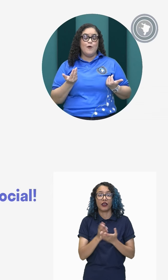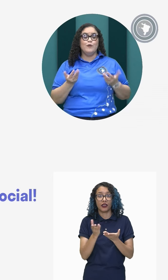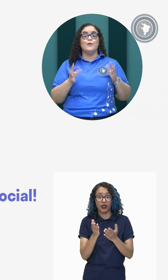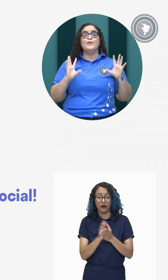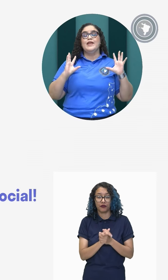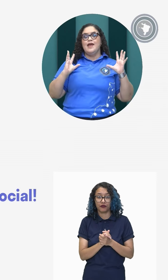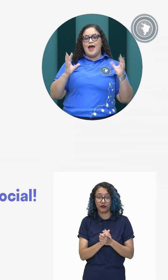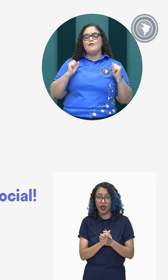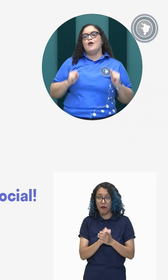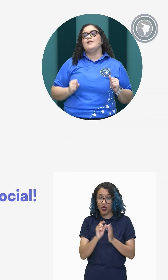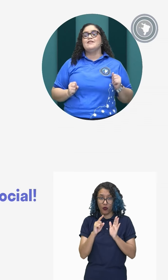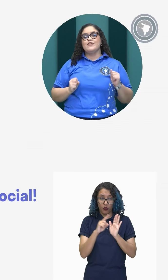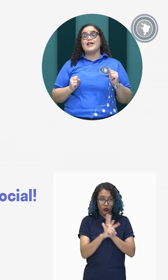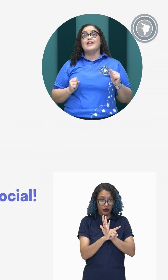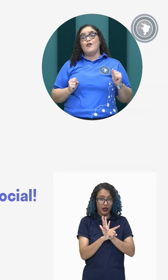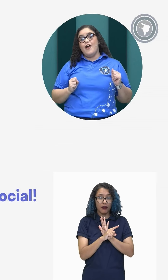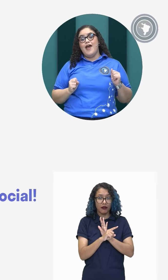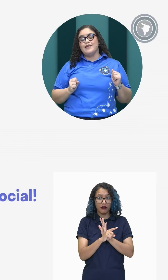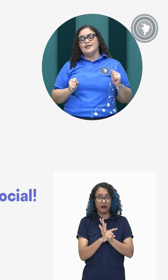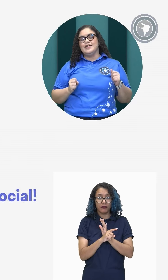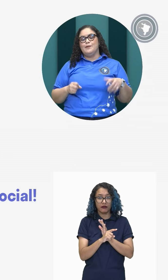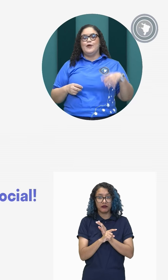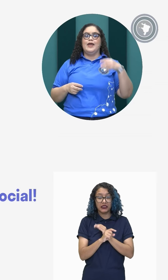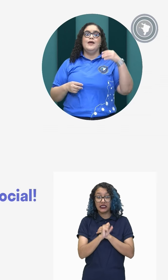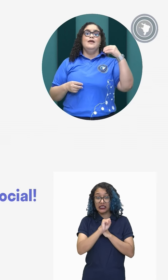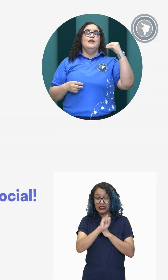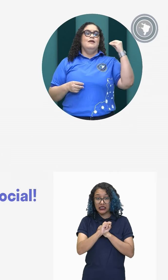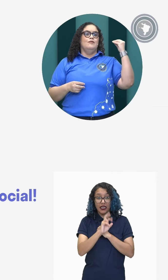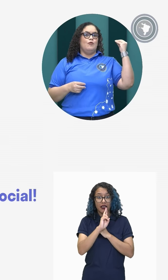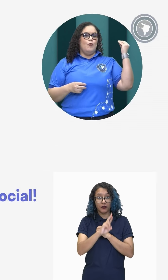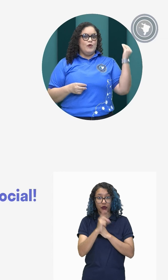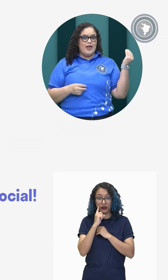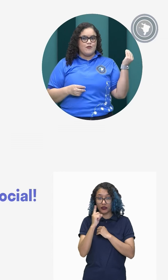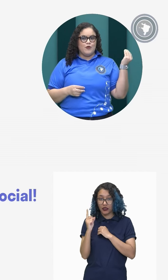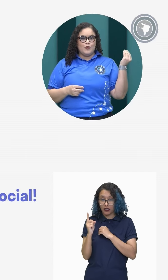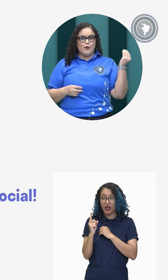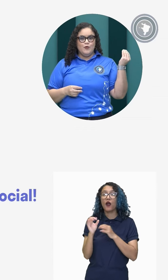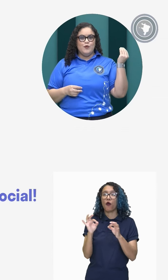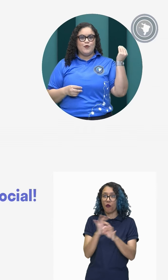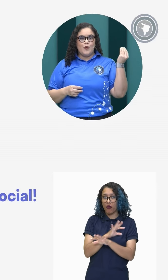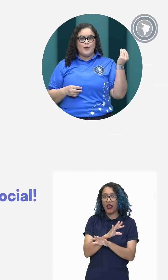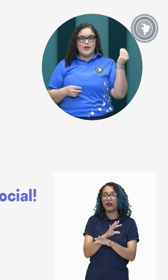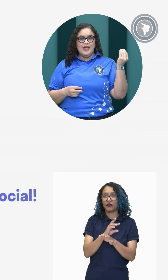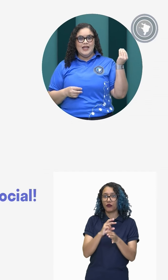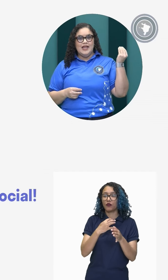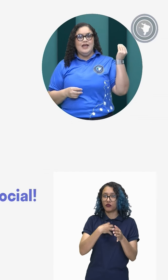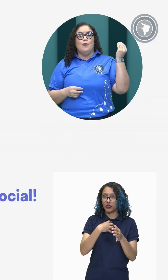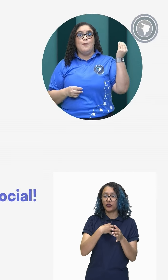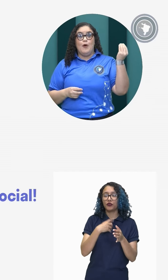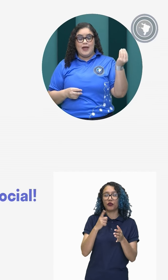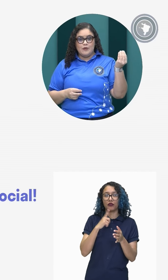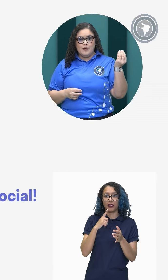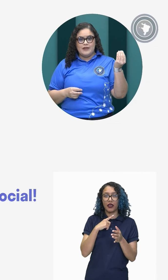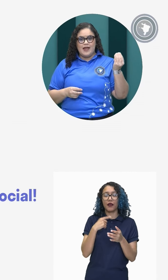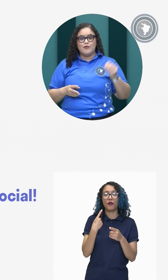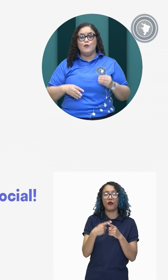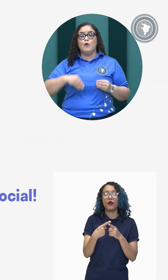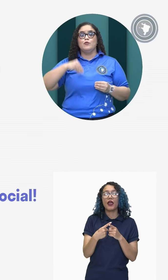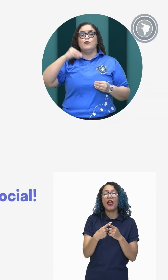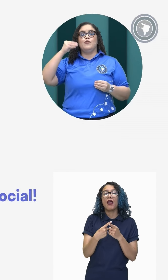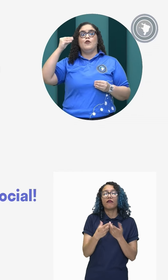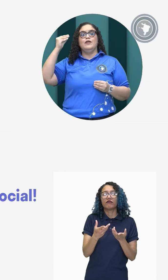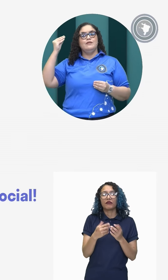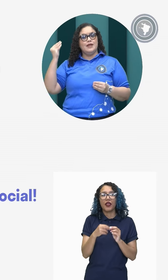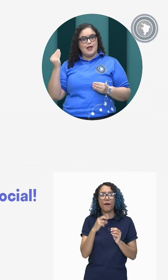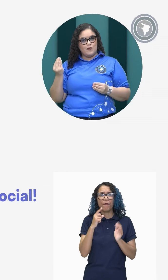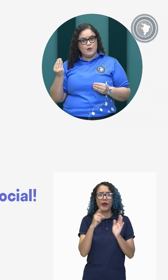para o outro, a informação estaria correta, né? Porque um questionou sobre o porquê do protesto, o